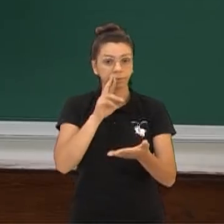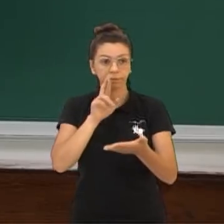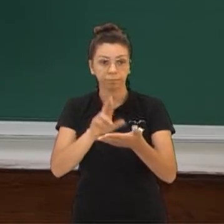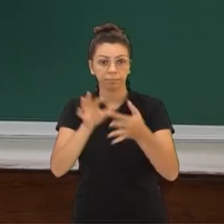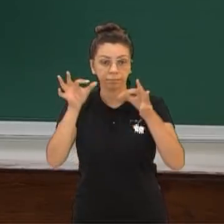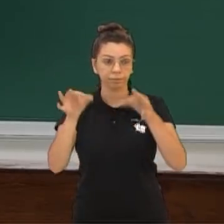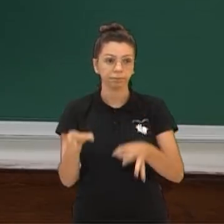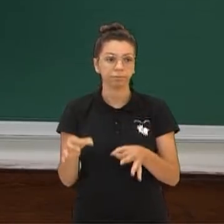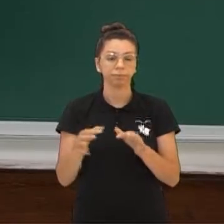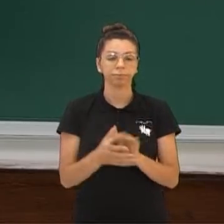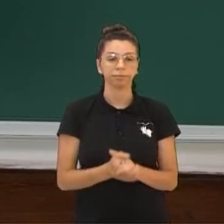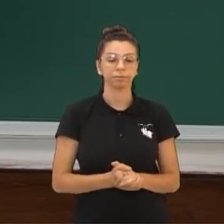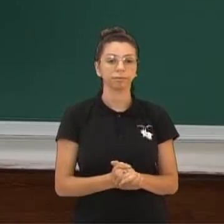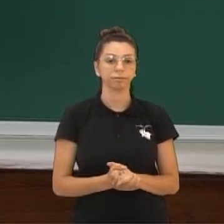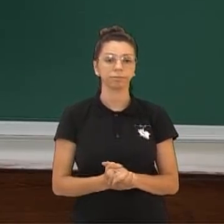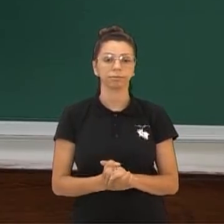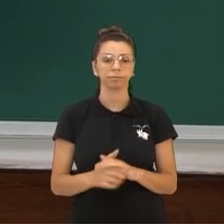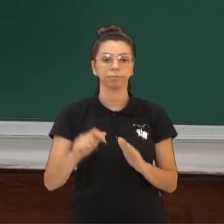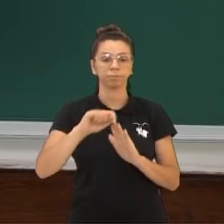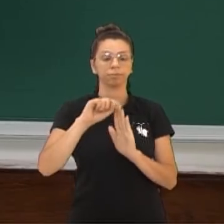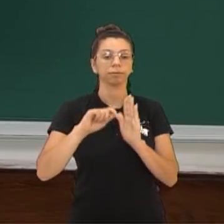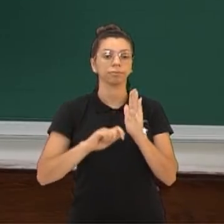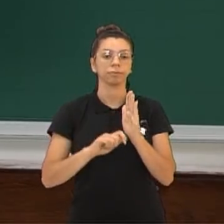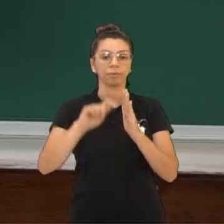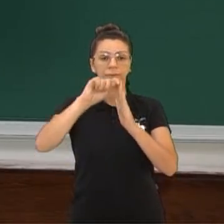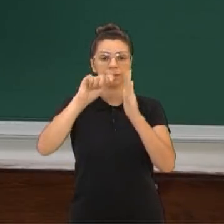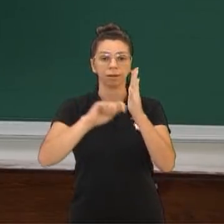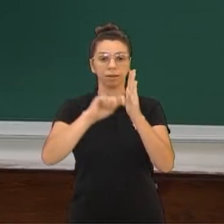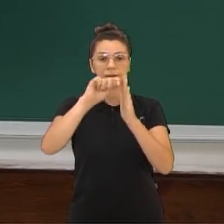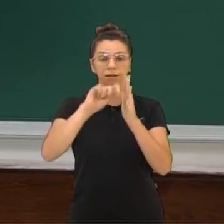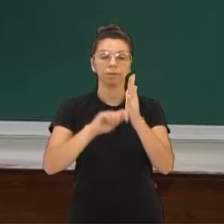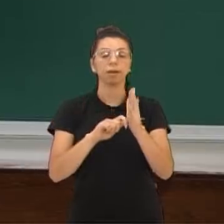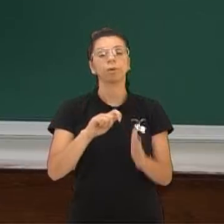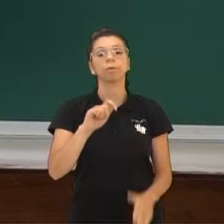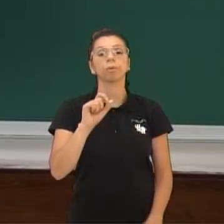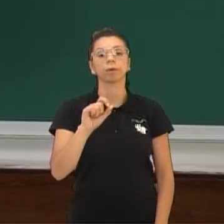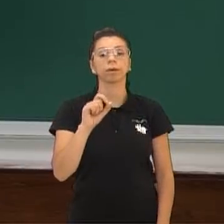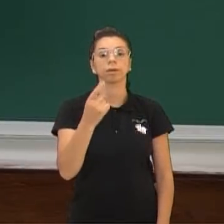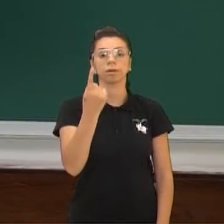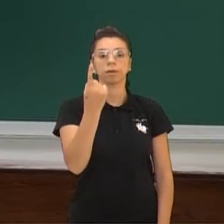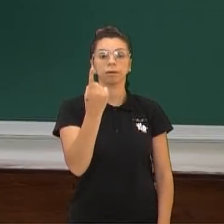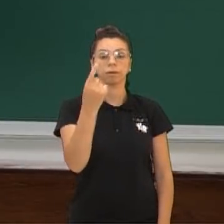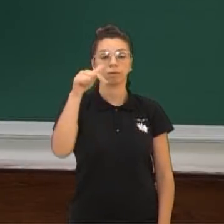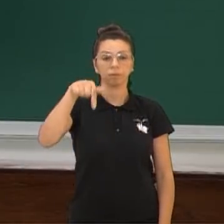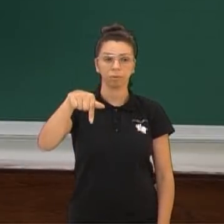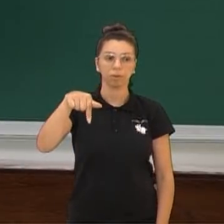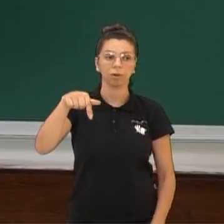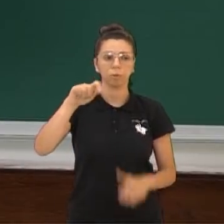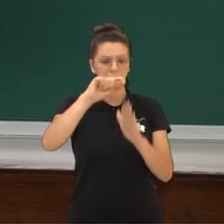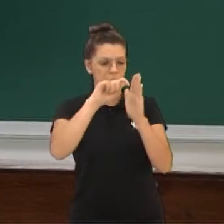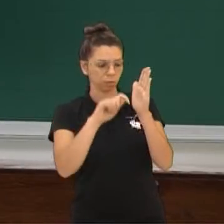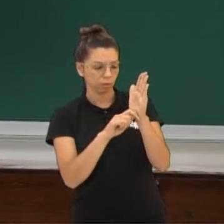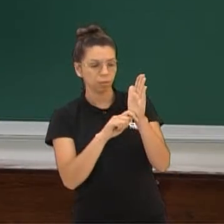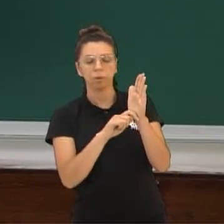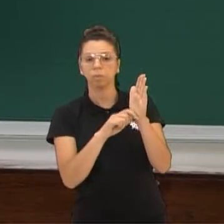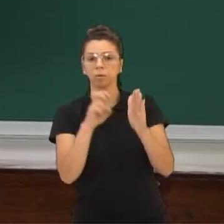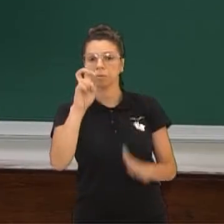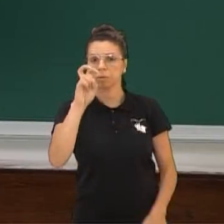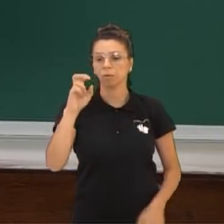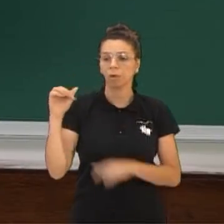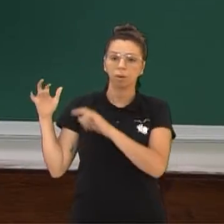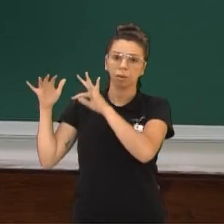certa? Aconteceu lá no século 17. No século 5 foi quando teve a invasão das três tribos